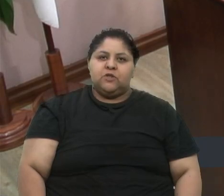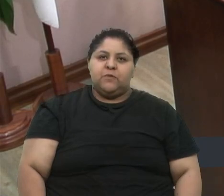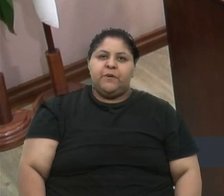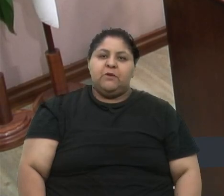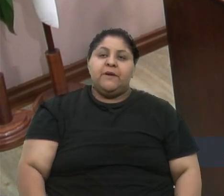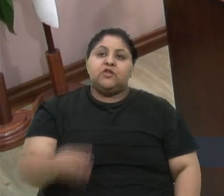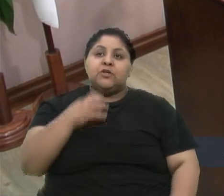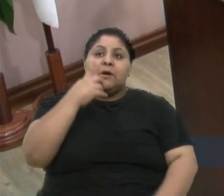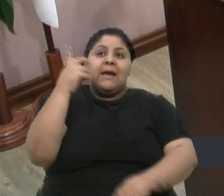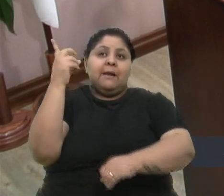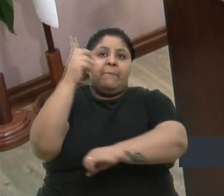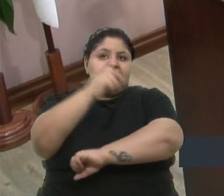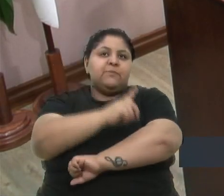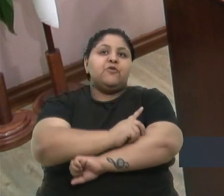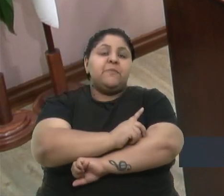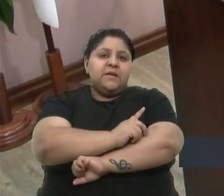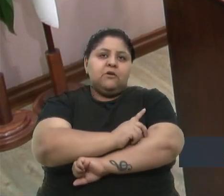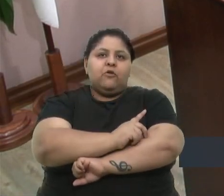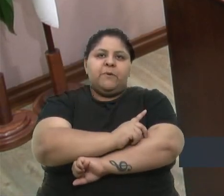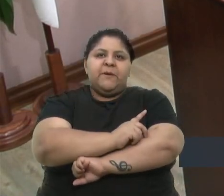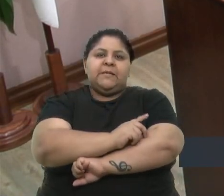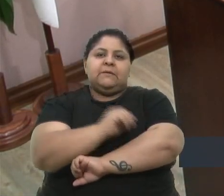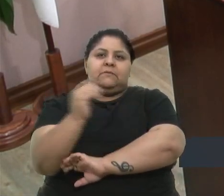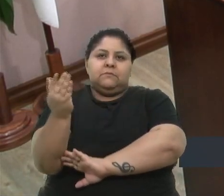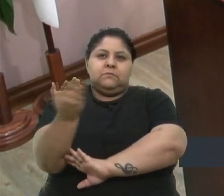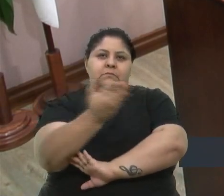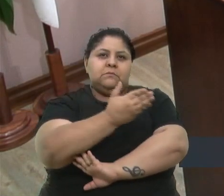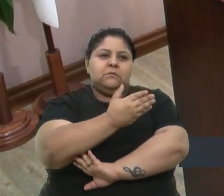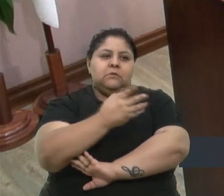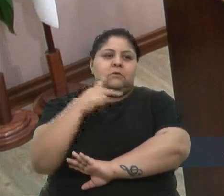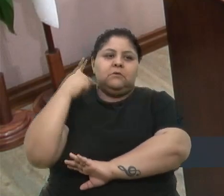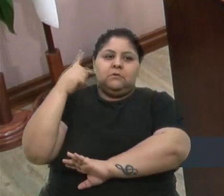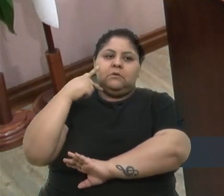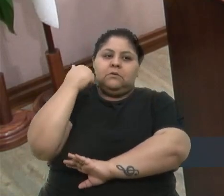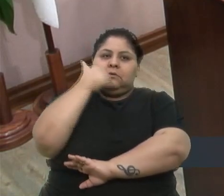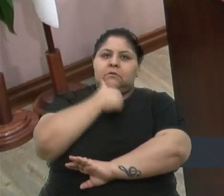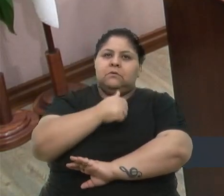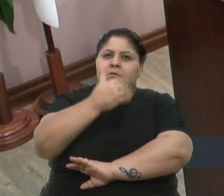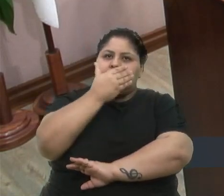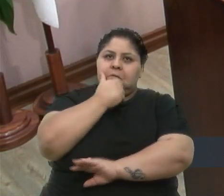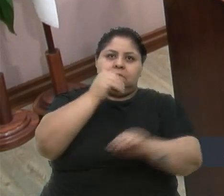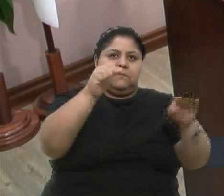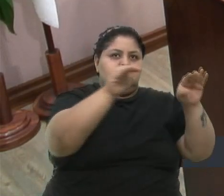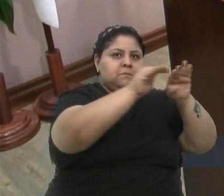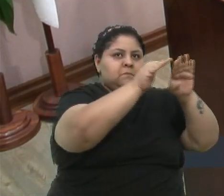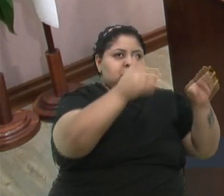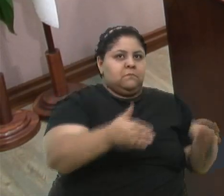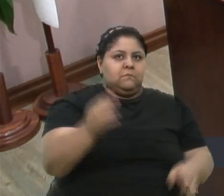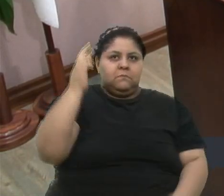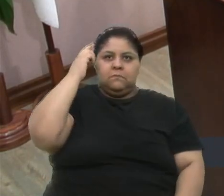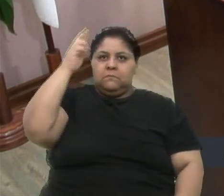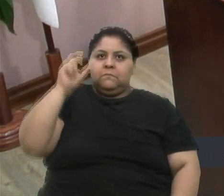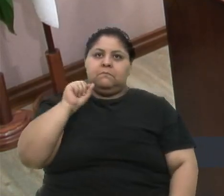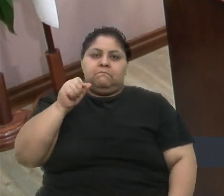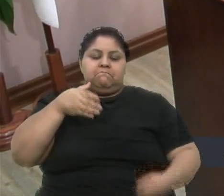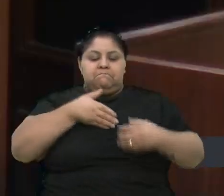Bom dia, colegas vereadores, vereadoras, mesa diretora, quem nos